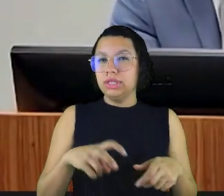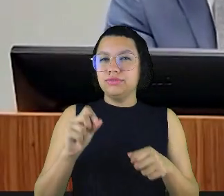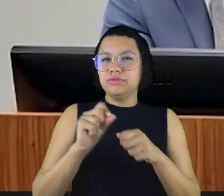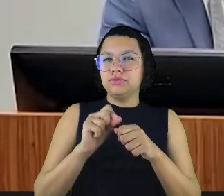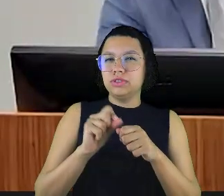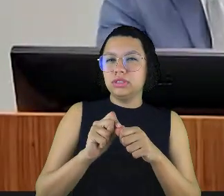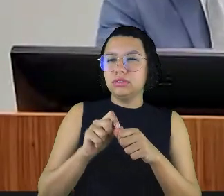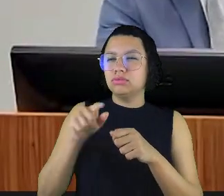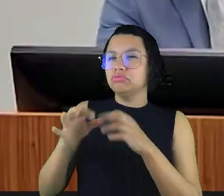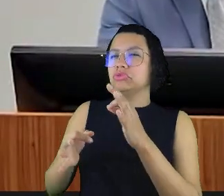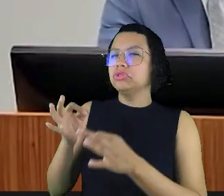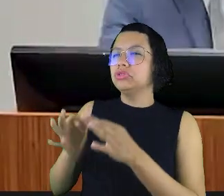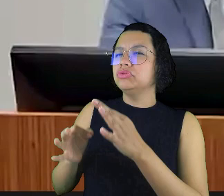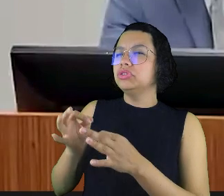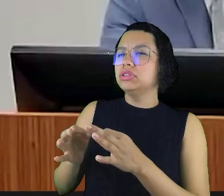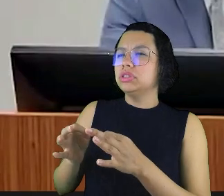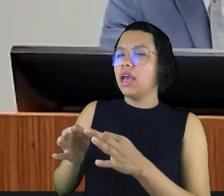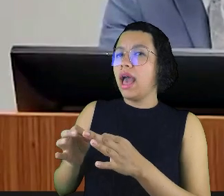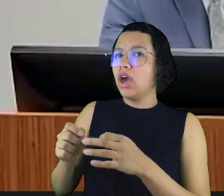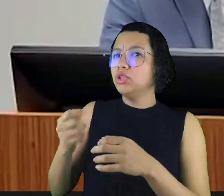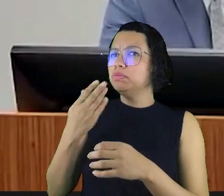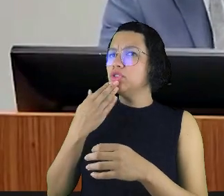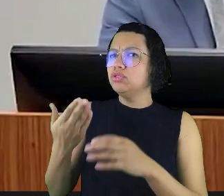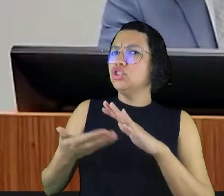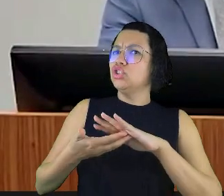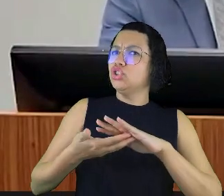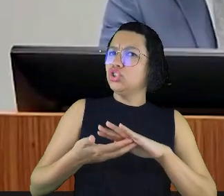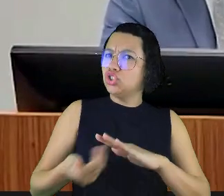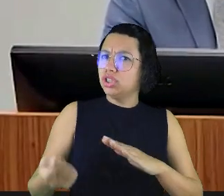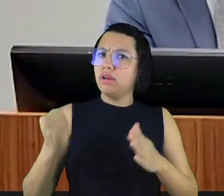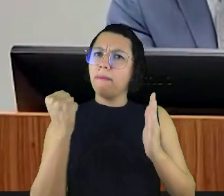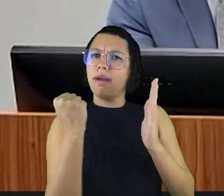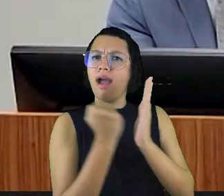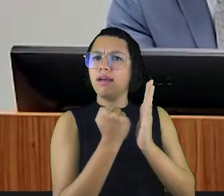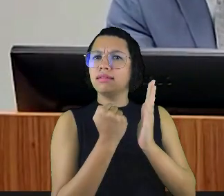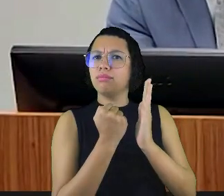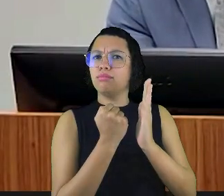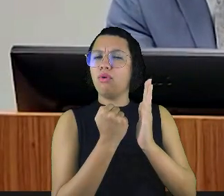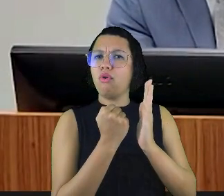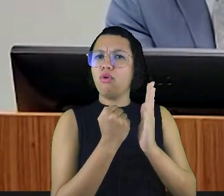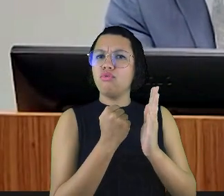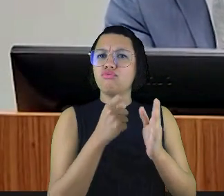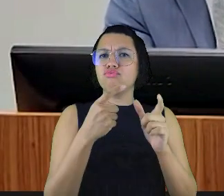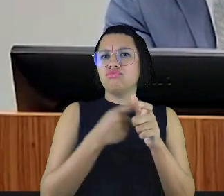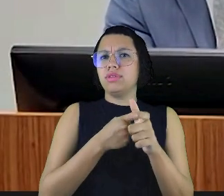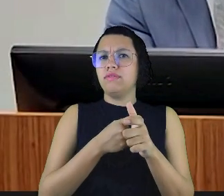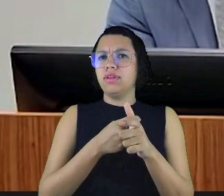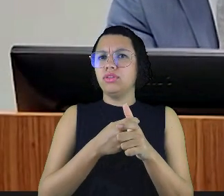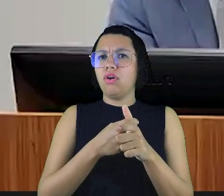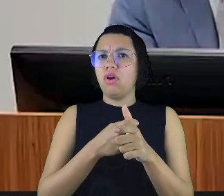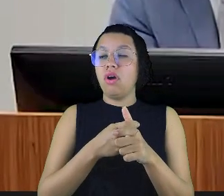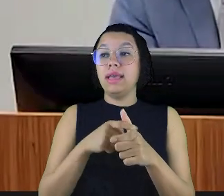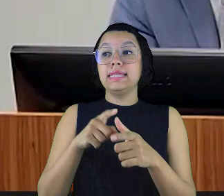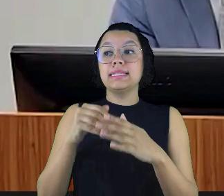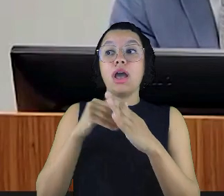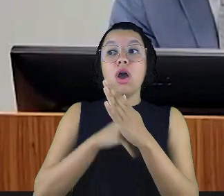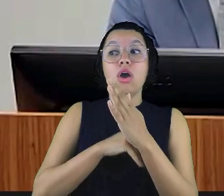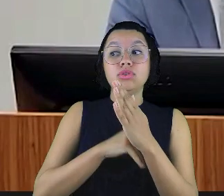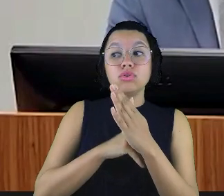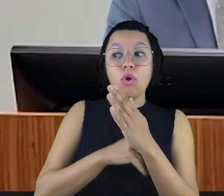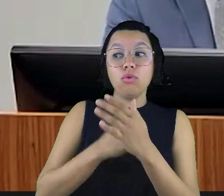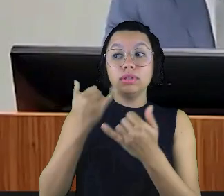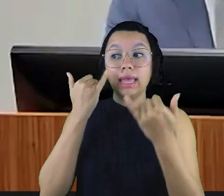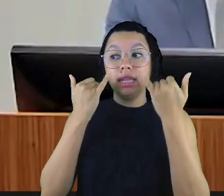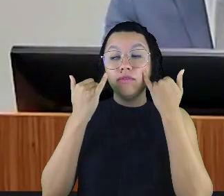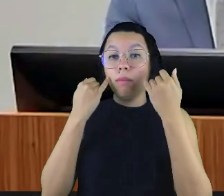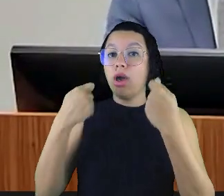no sentido de expropriar o patrimônio do devedor, está sonegando ao Judiciário informações necessárias